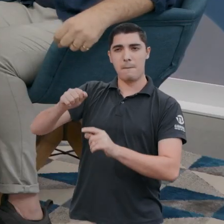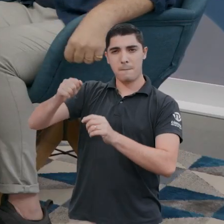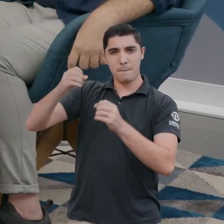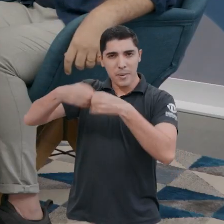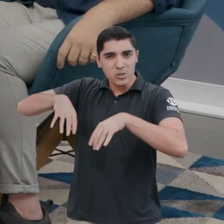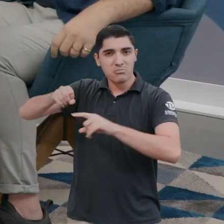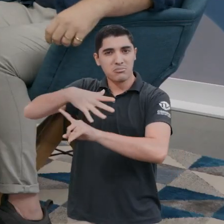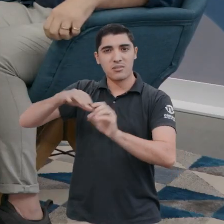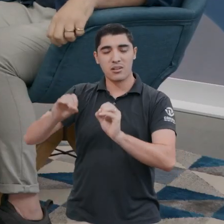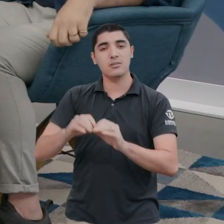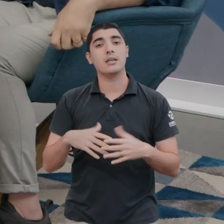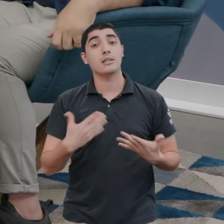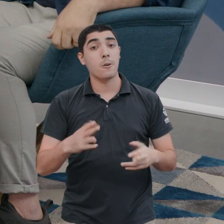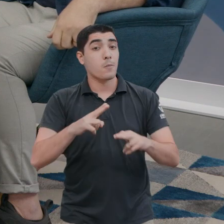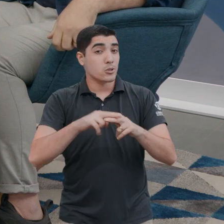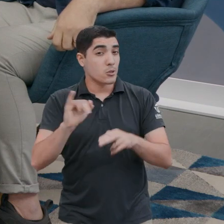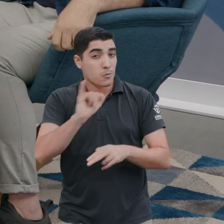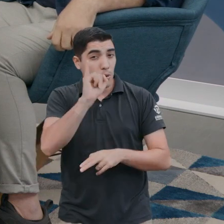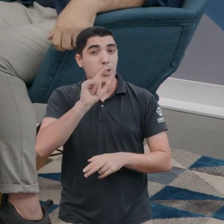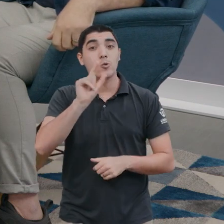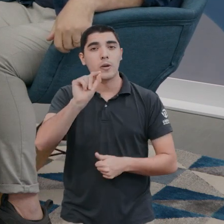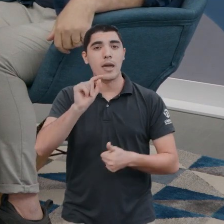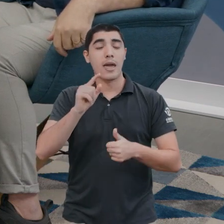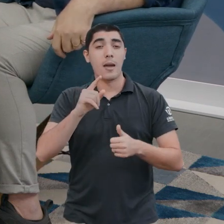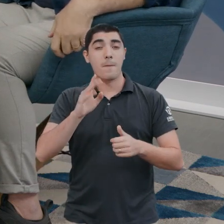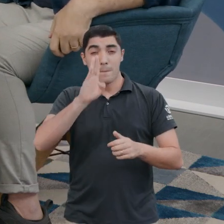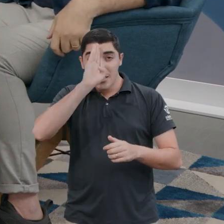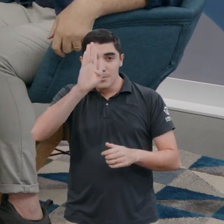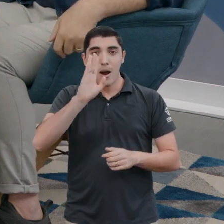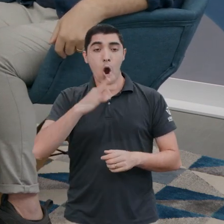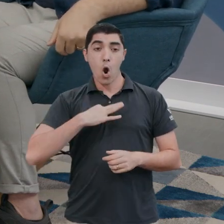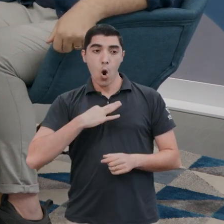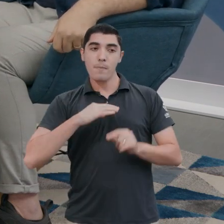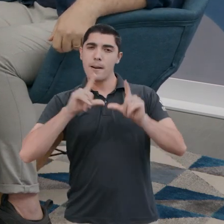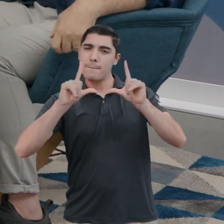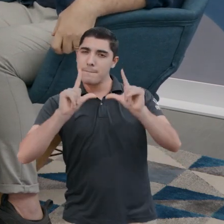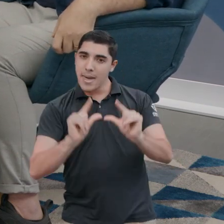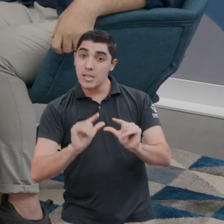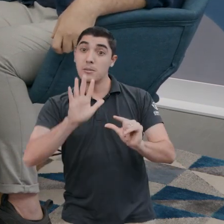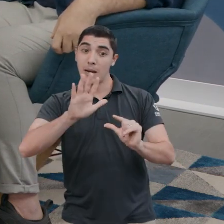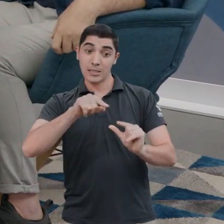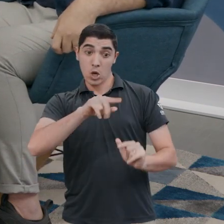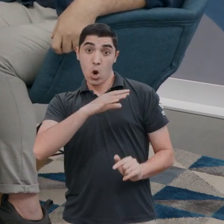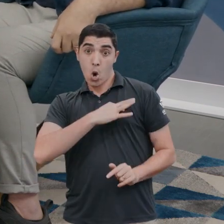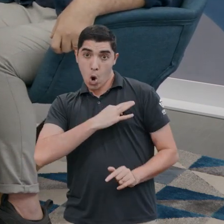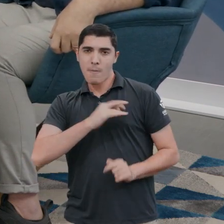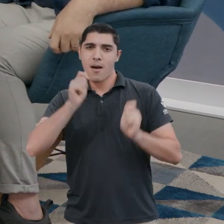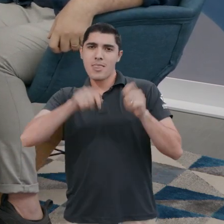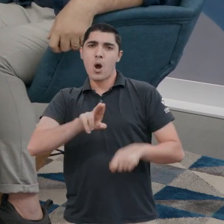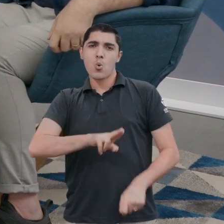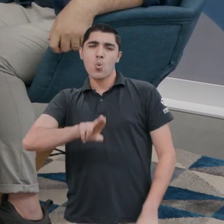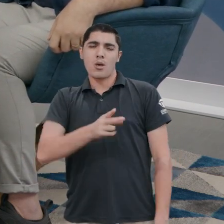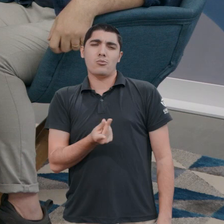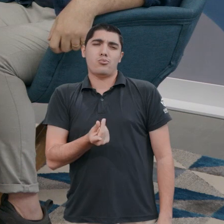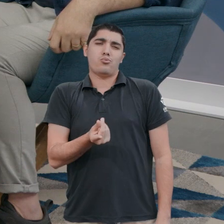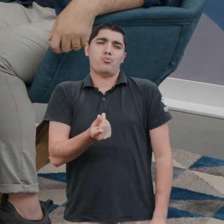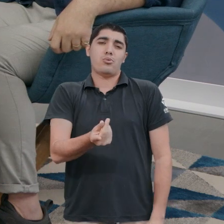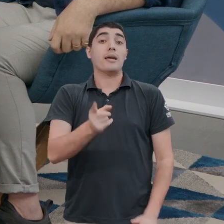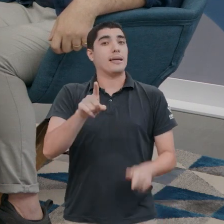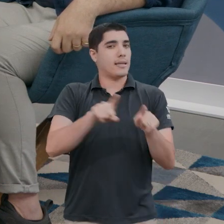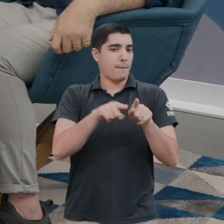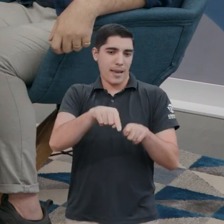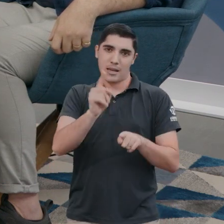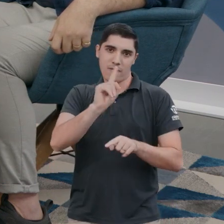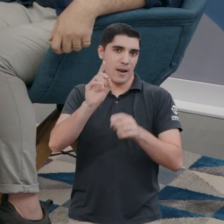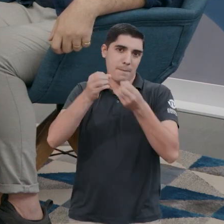então, seria ter menos roupas, mais roupas, né? Que são mais versáteis, que, né, não vão poluir o meio ambiente,